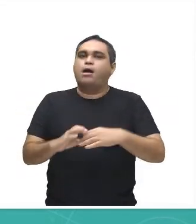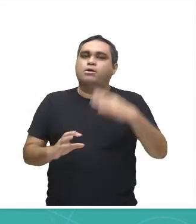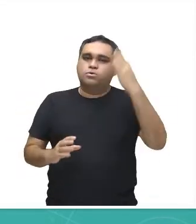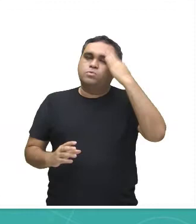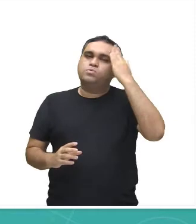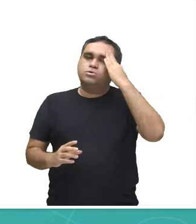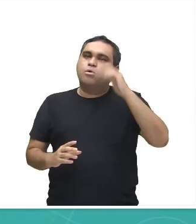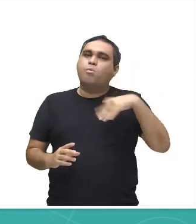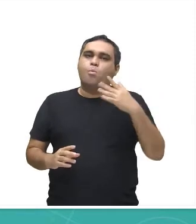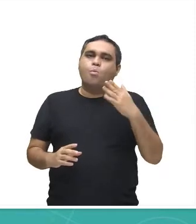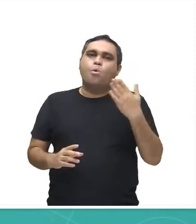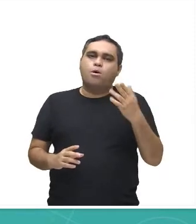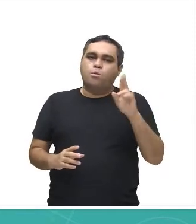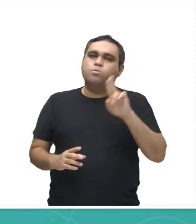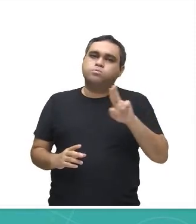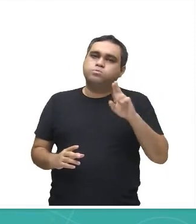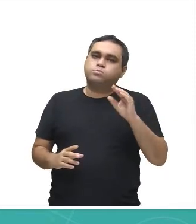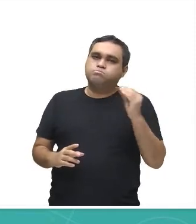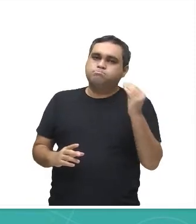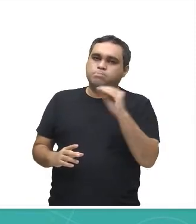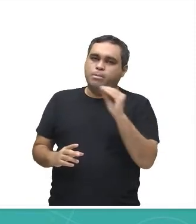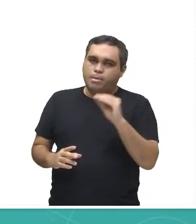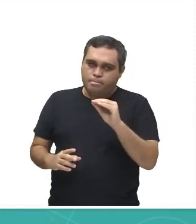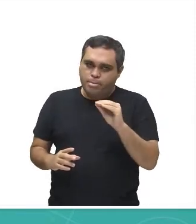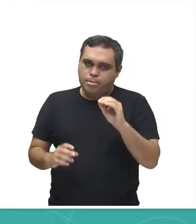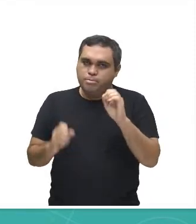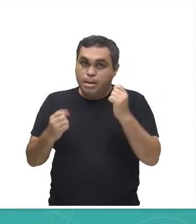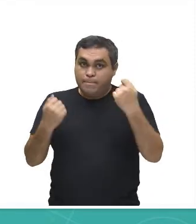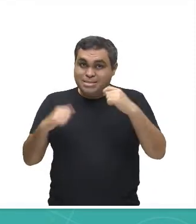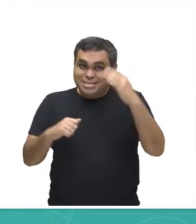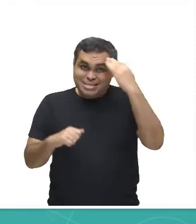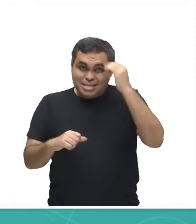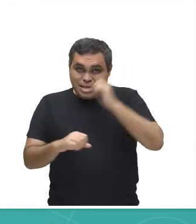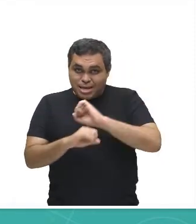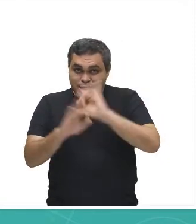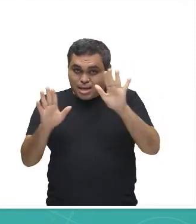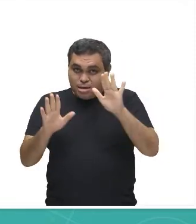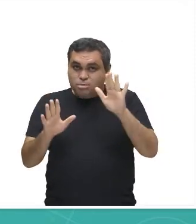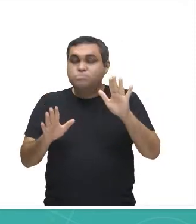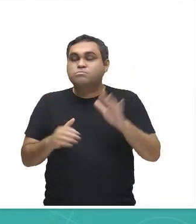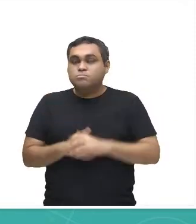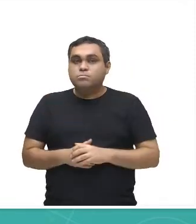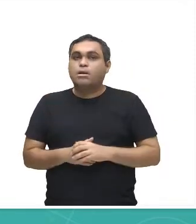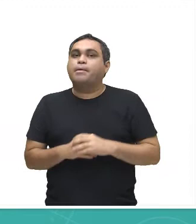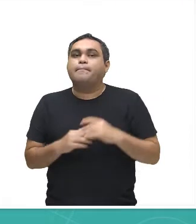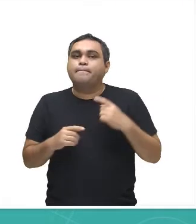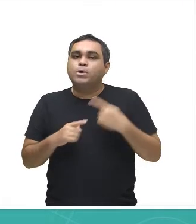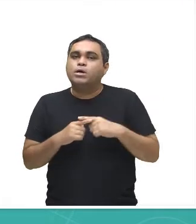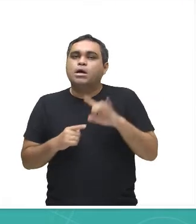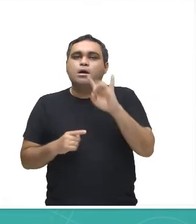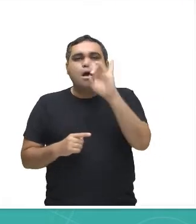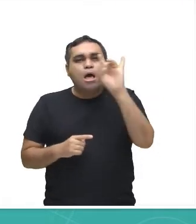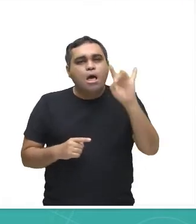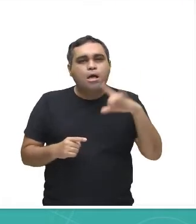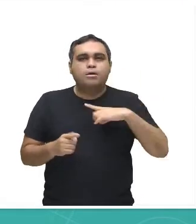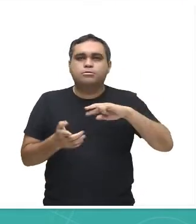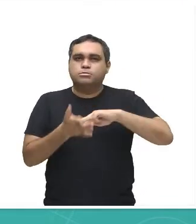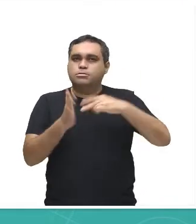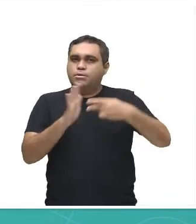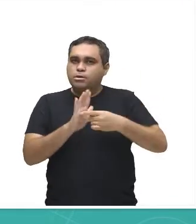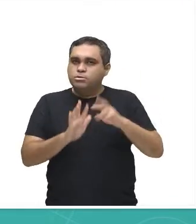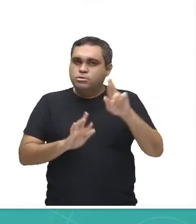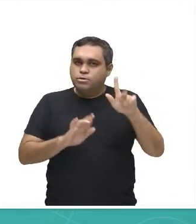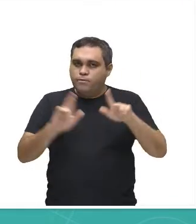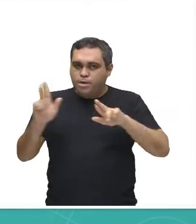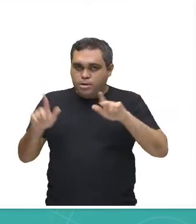precisa entender quando usar cada uma delas, tá? Porque cada uma delas tem um significado diferente